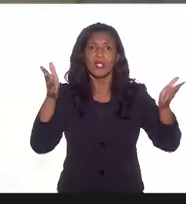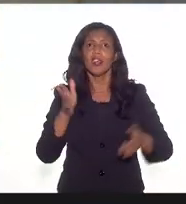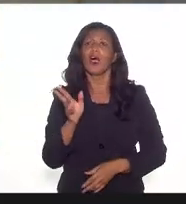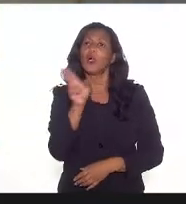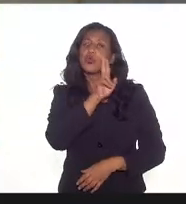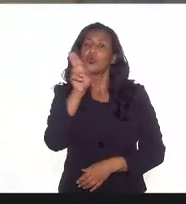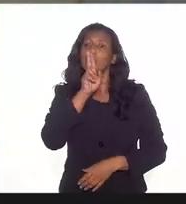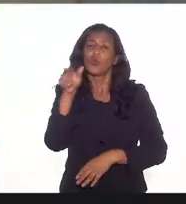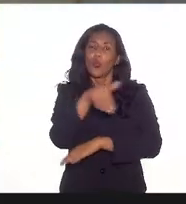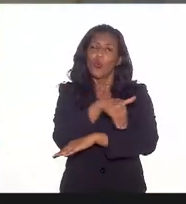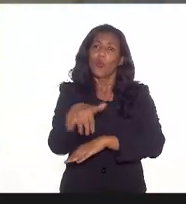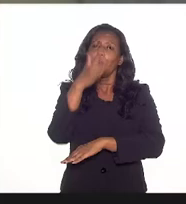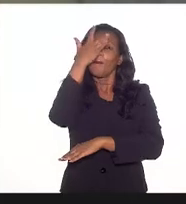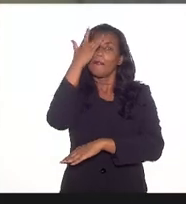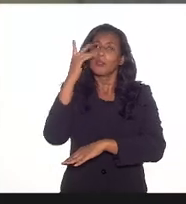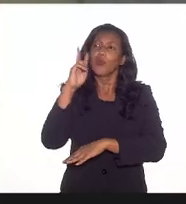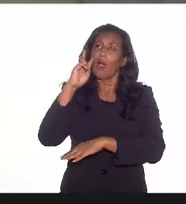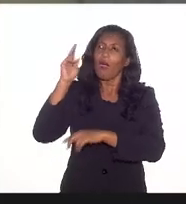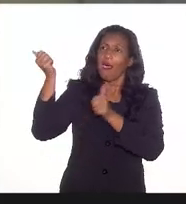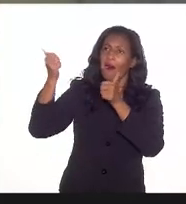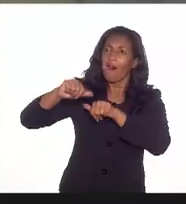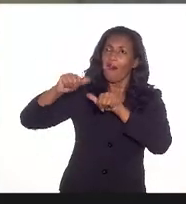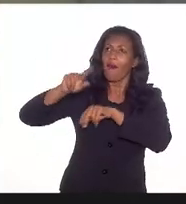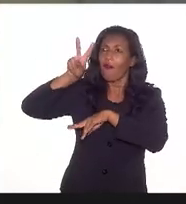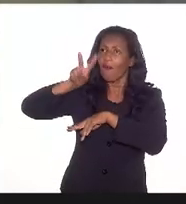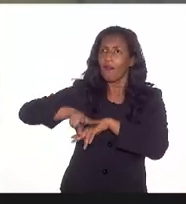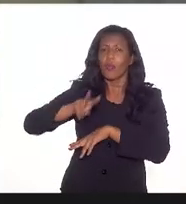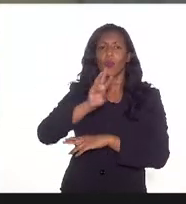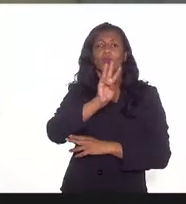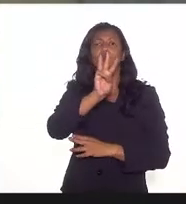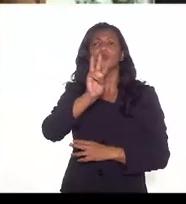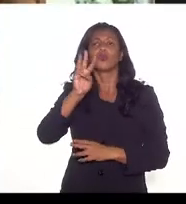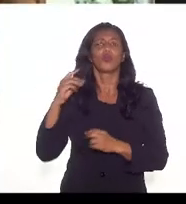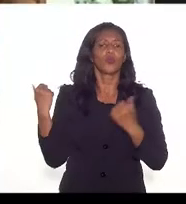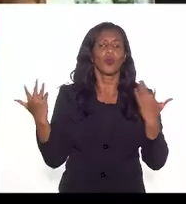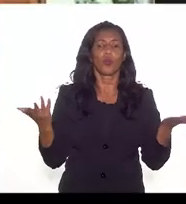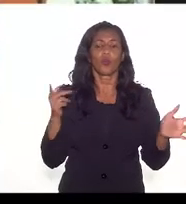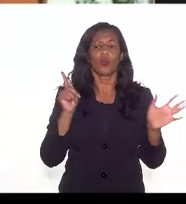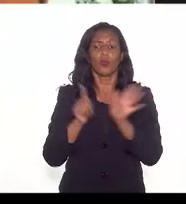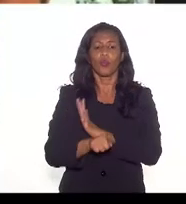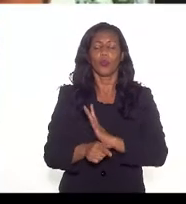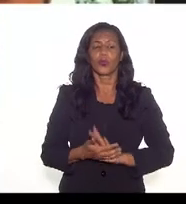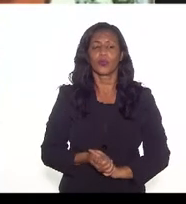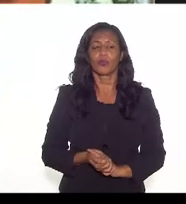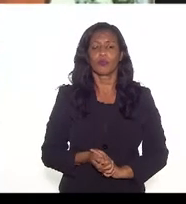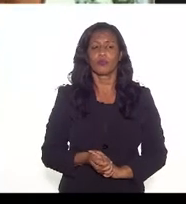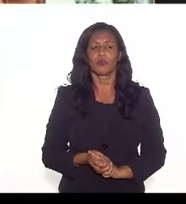que as pessoas podem consultar, qual é o site que as pessoas entrarão agora?